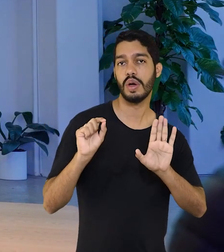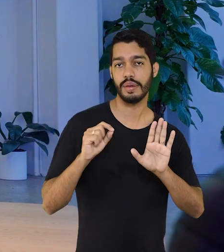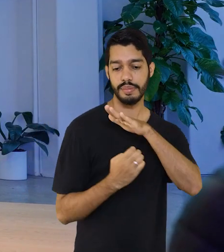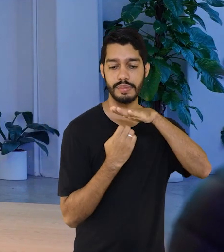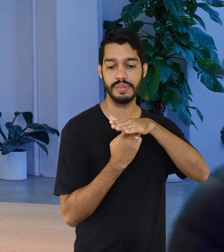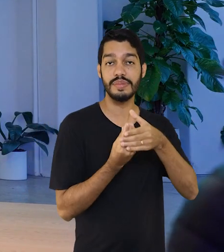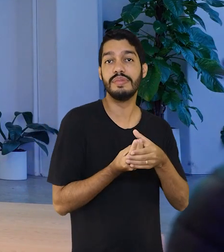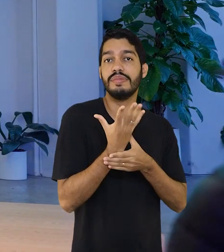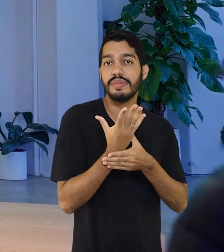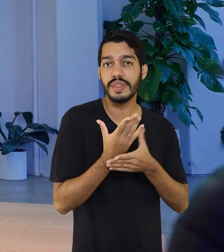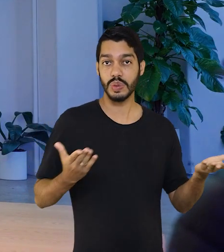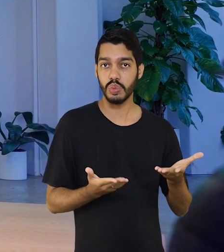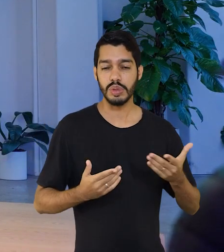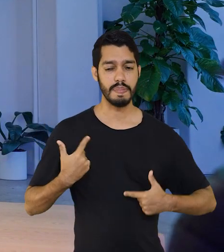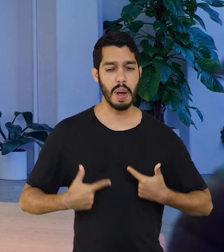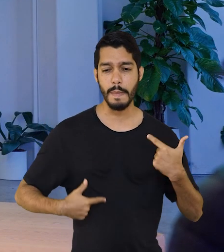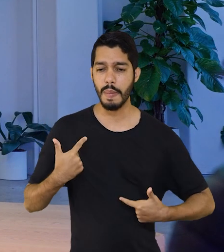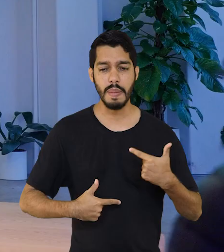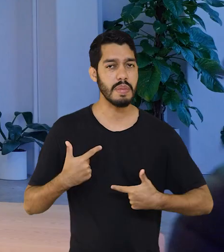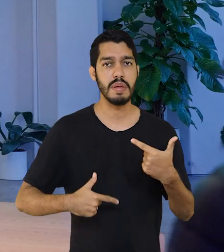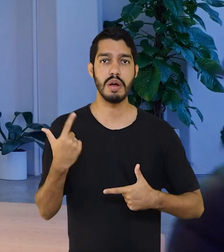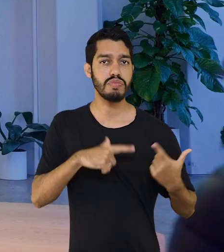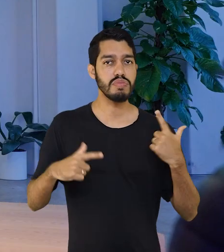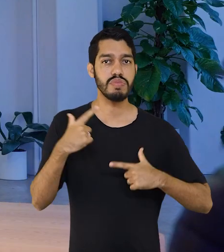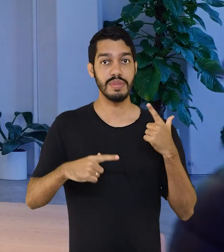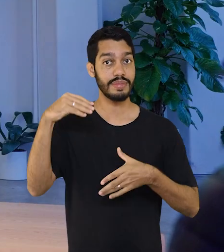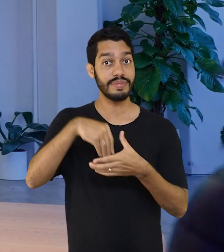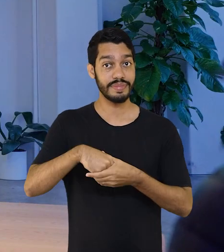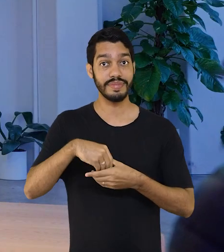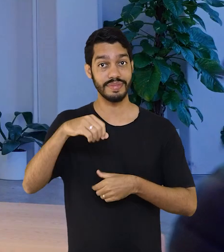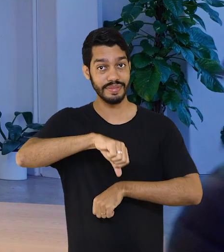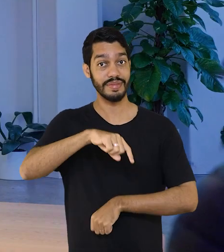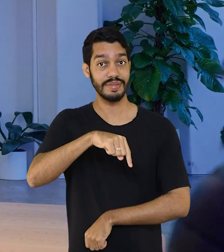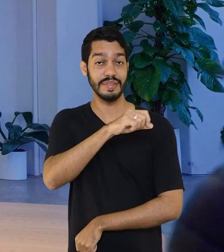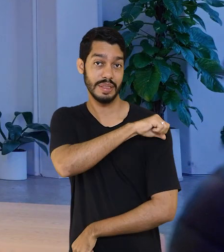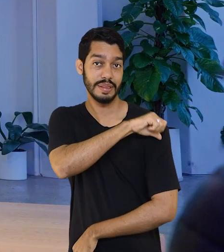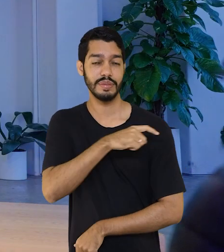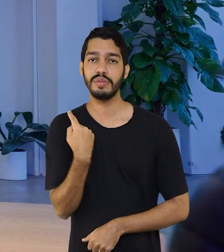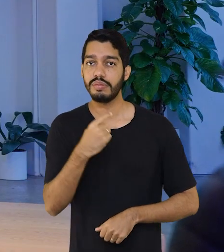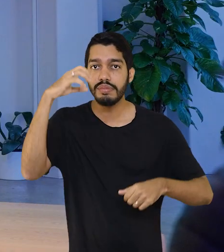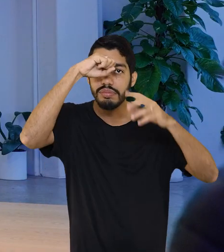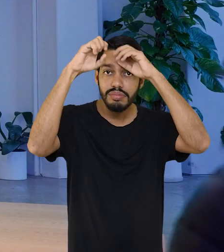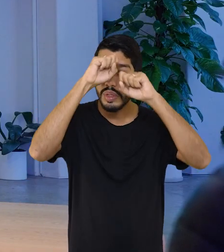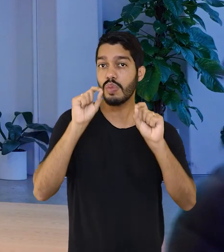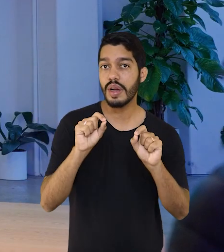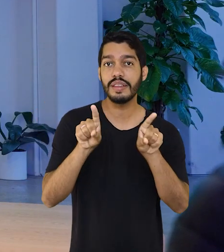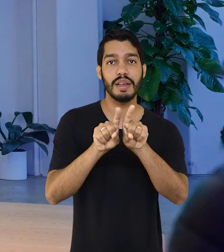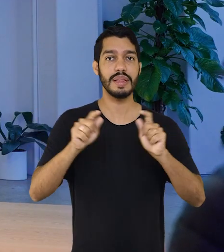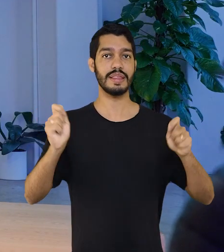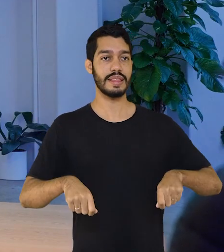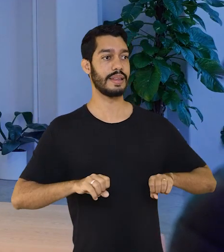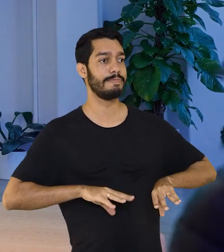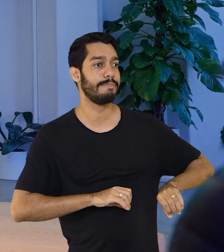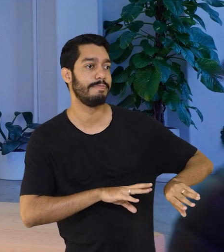de construir uma empresa que hoje está escalando para o mundo, daqui do Rio de Janeiro, e o que a gente aprendeu com essa jornada e o que isso pode ensinar para